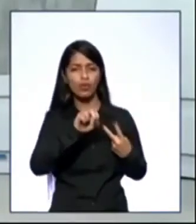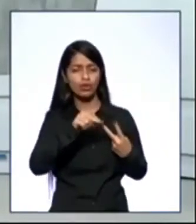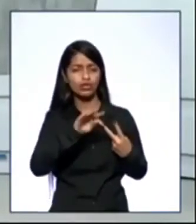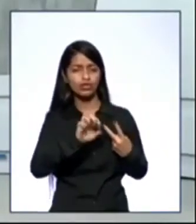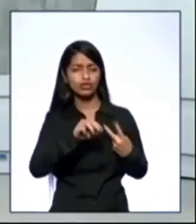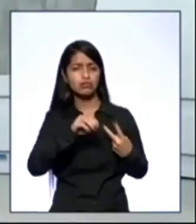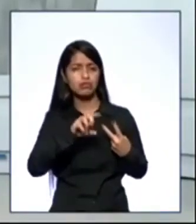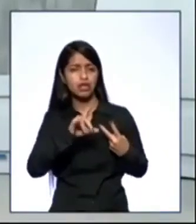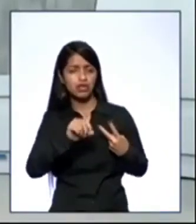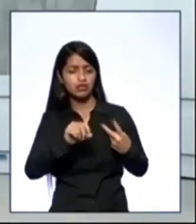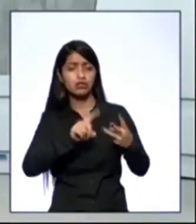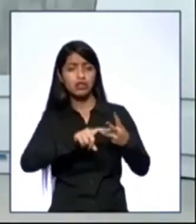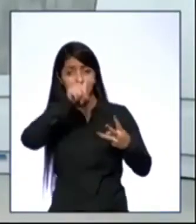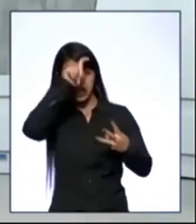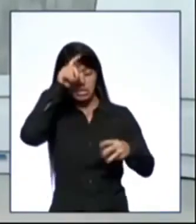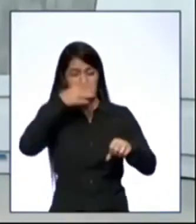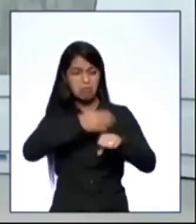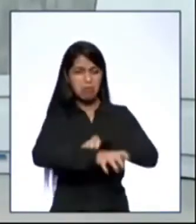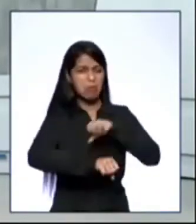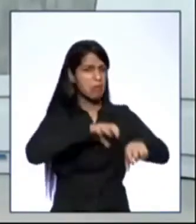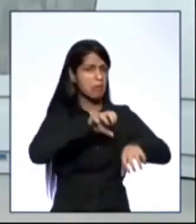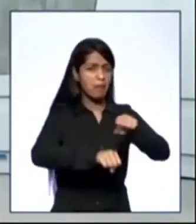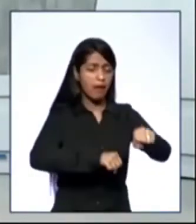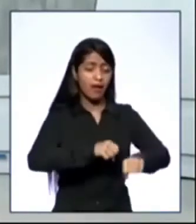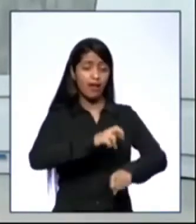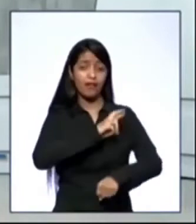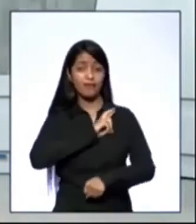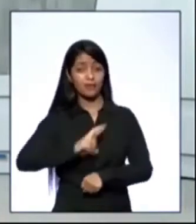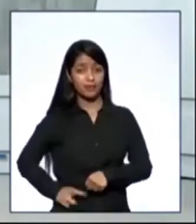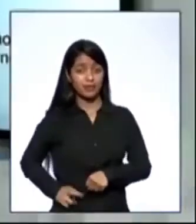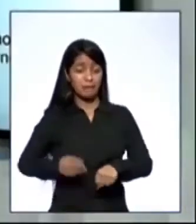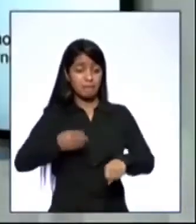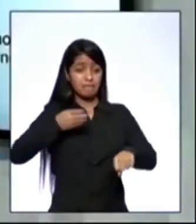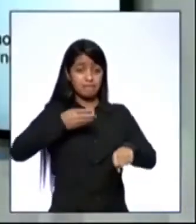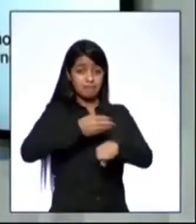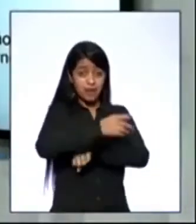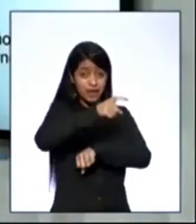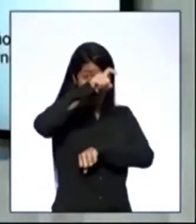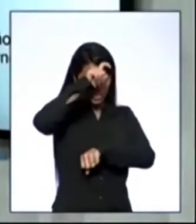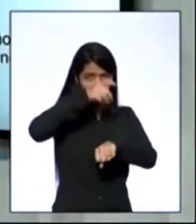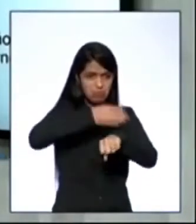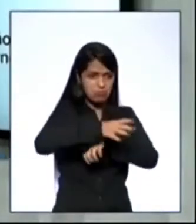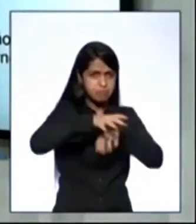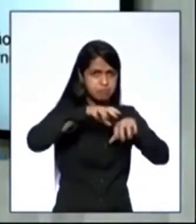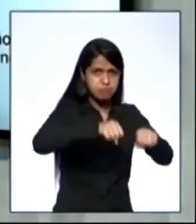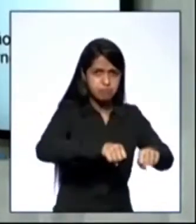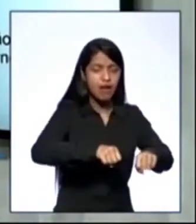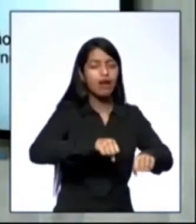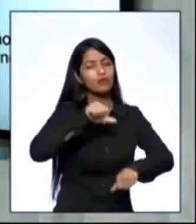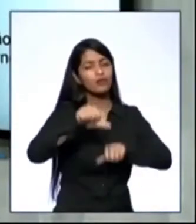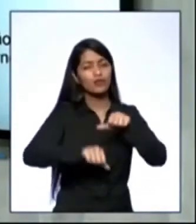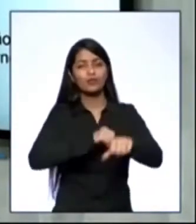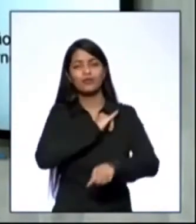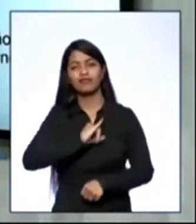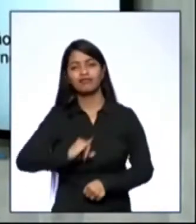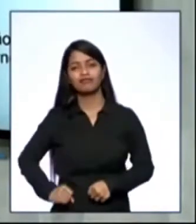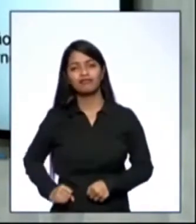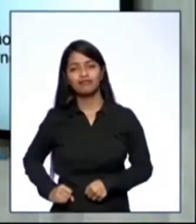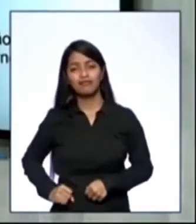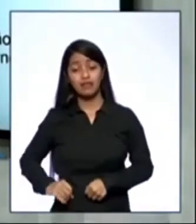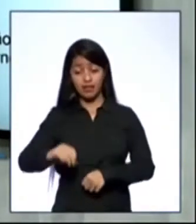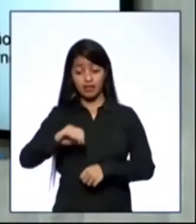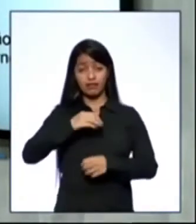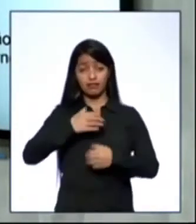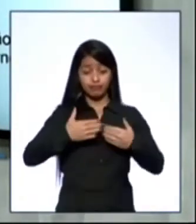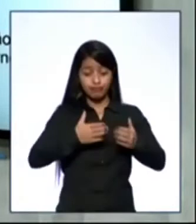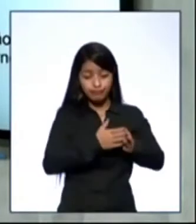isso na República? Tudo isso na República. E agora eu entro no Império. Presta atenção aqui, vem cá. Durante o Império Romano, Roma não faz grandes